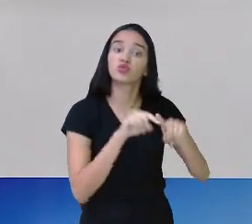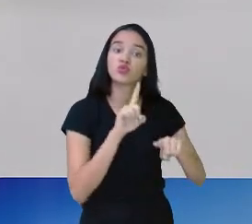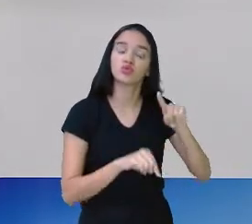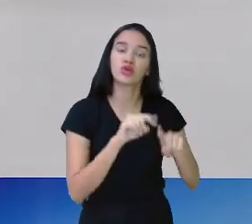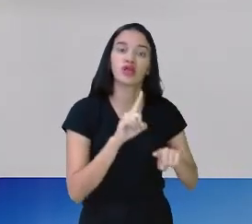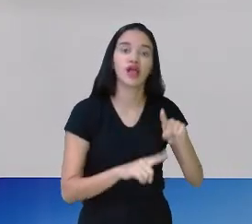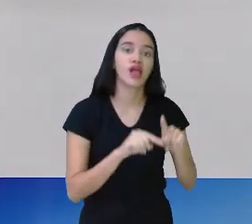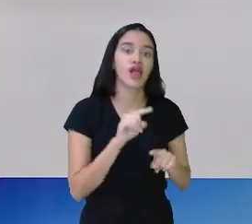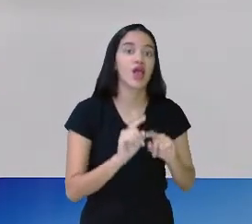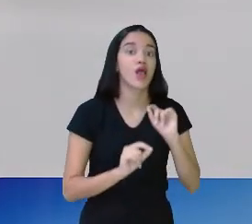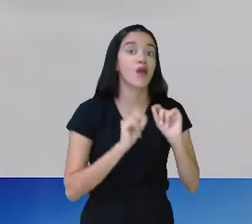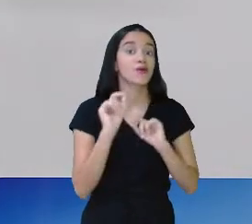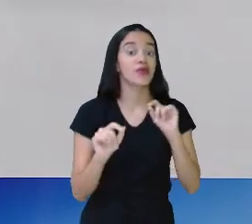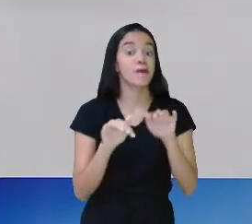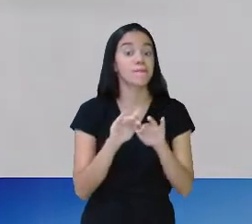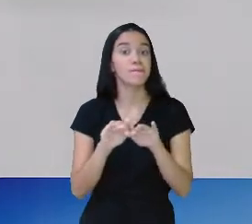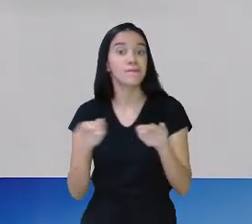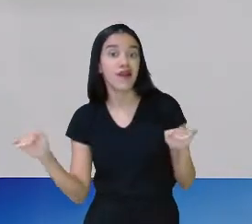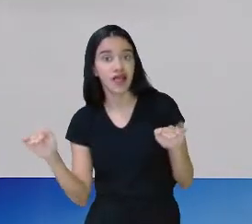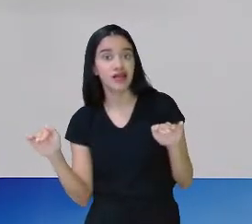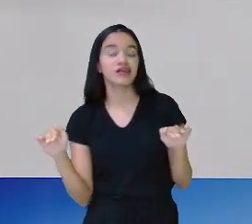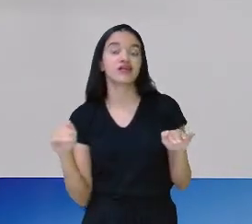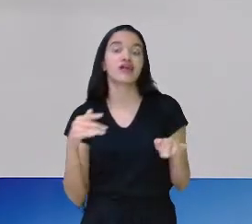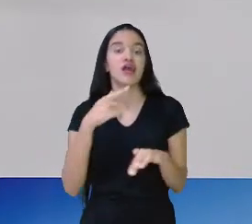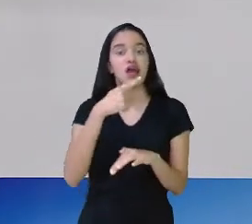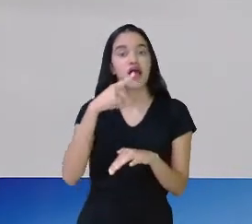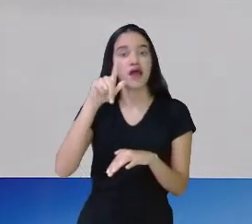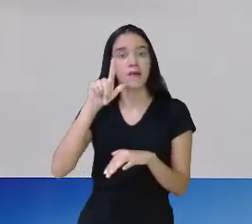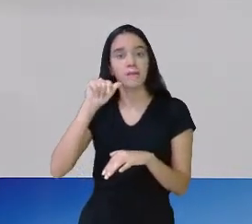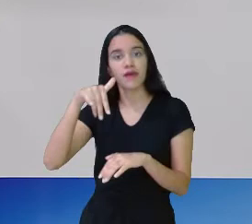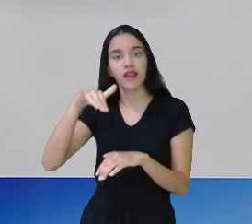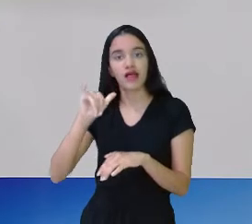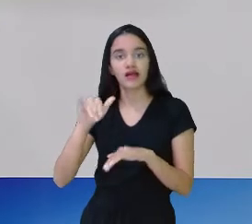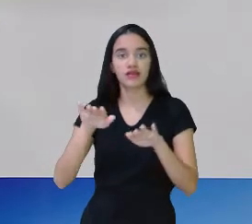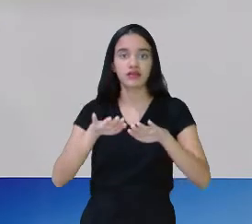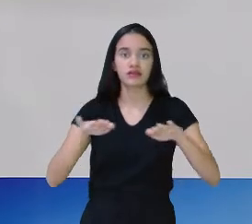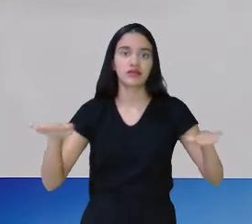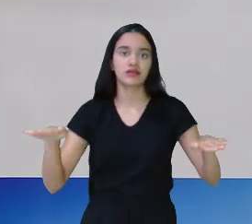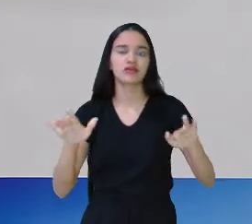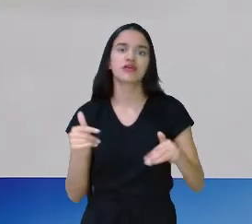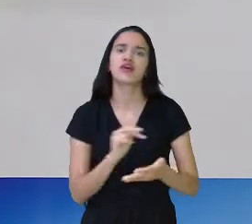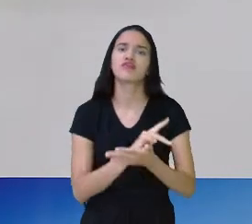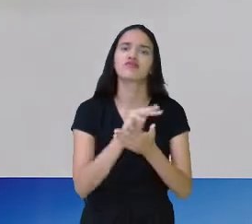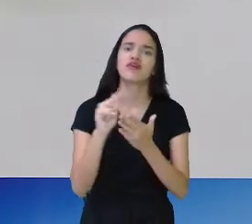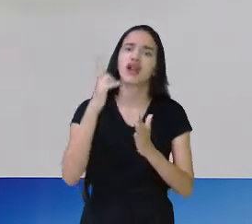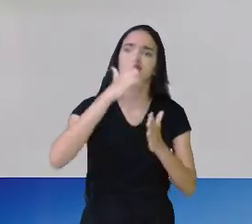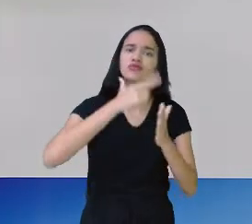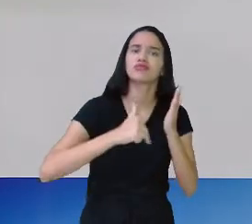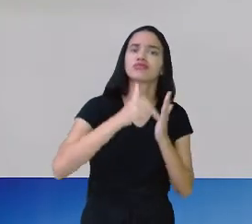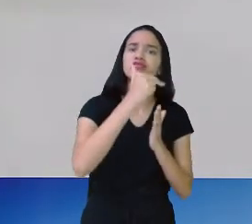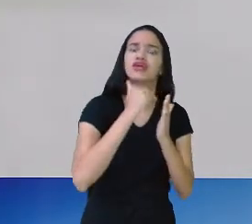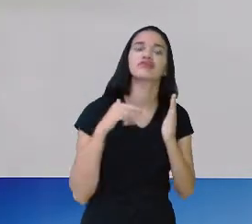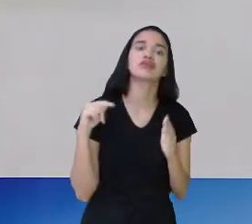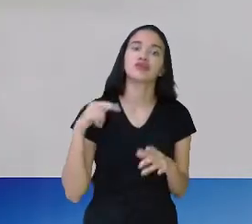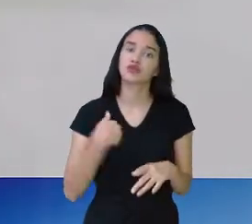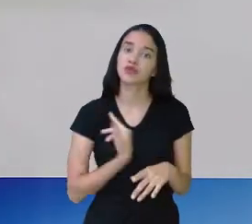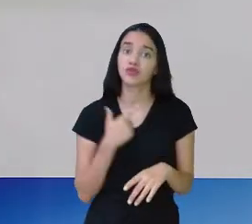figuras planas. E a partir delas, conseguimos fazer diversos desenhos. Aqui eu não vou